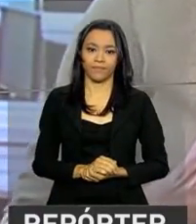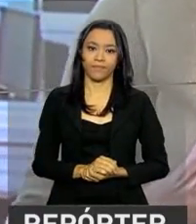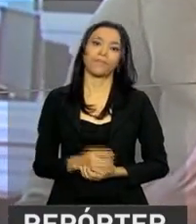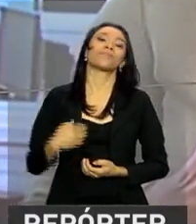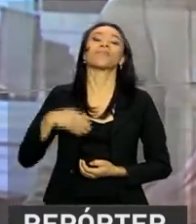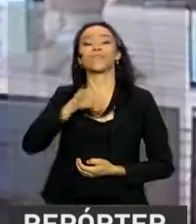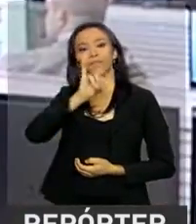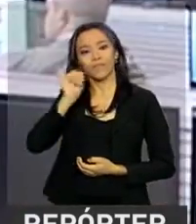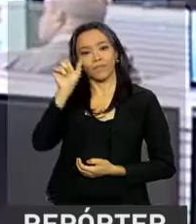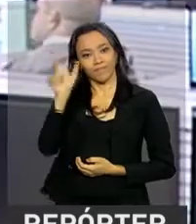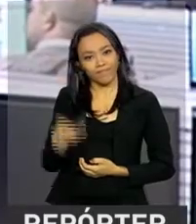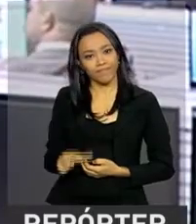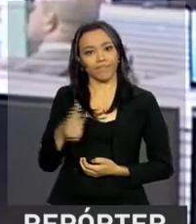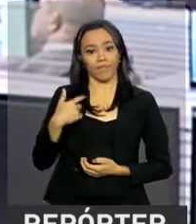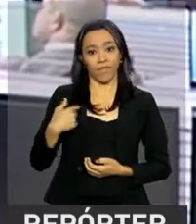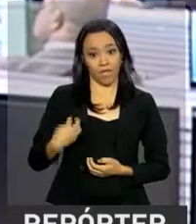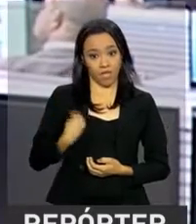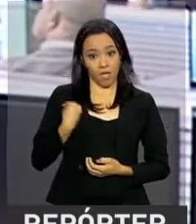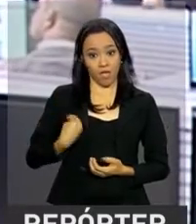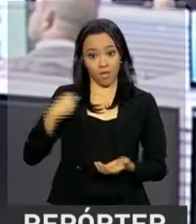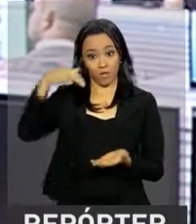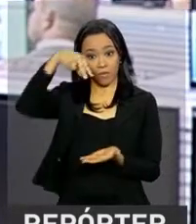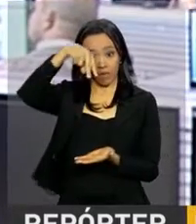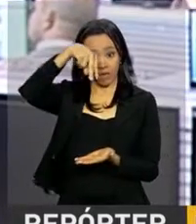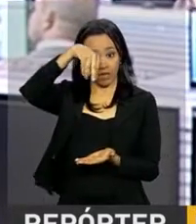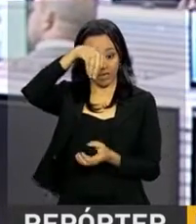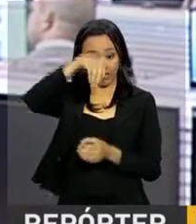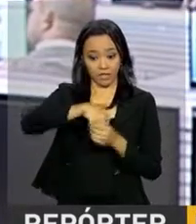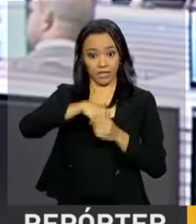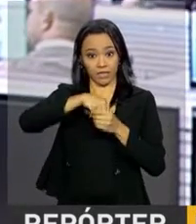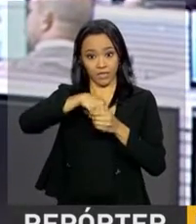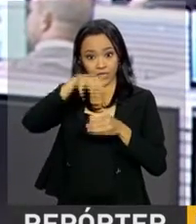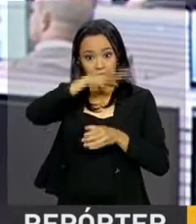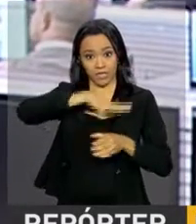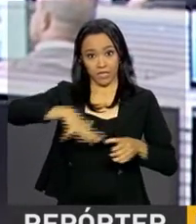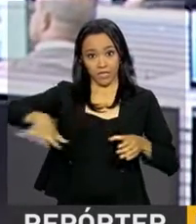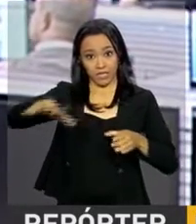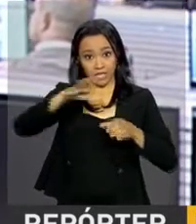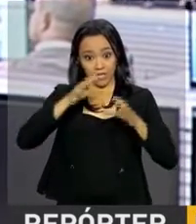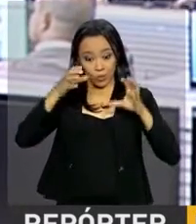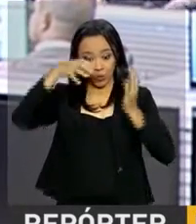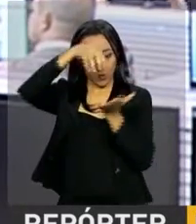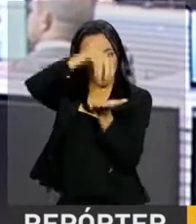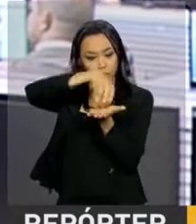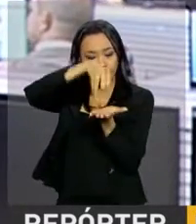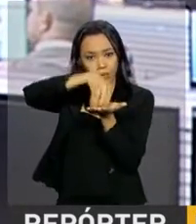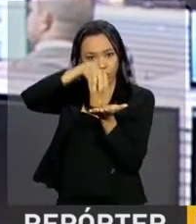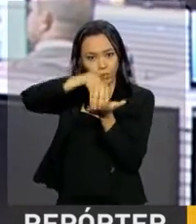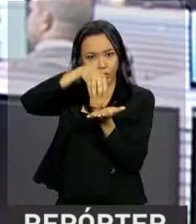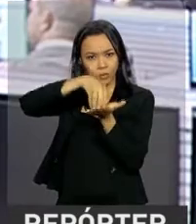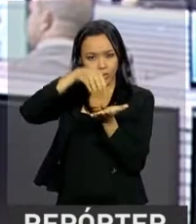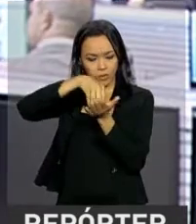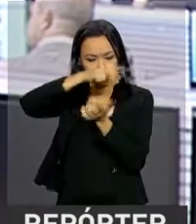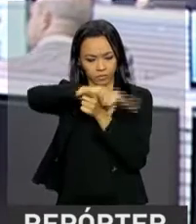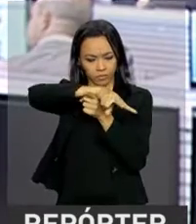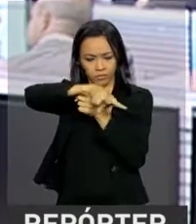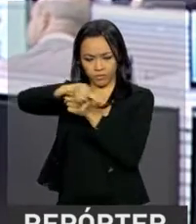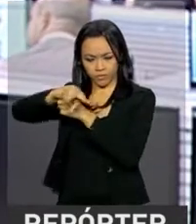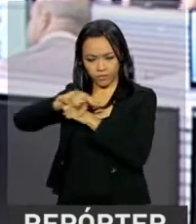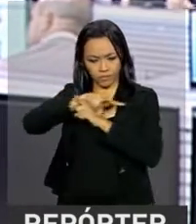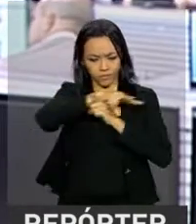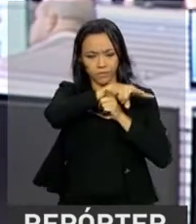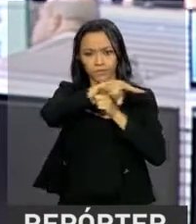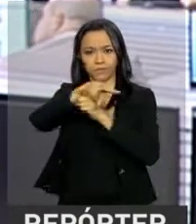e leandro olha eu estou aqui no coração do centro integrado de comando e controle nacional